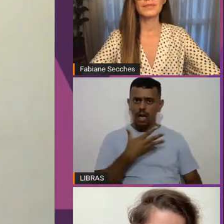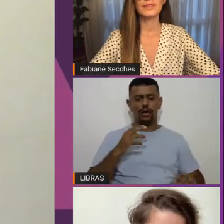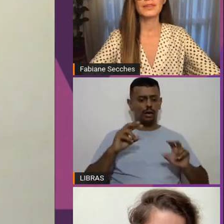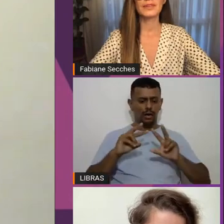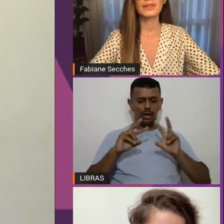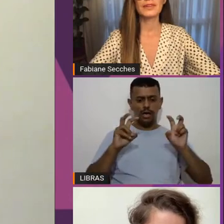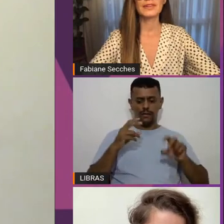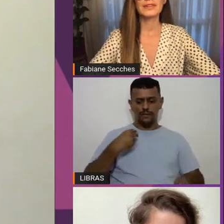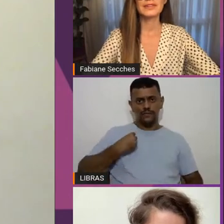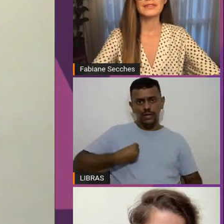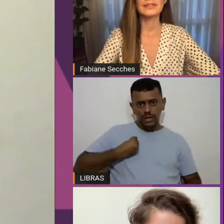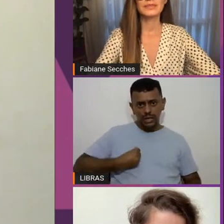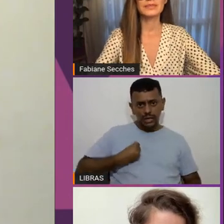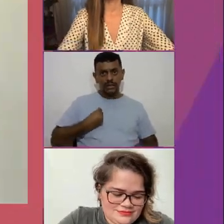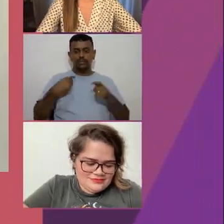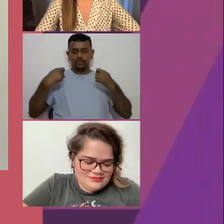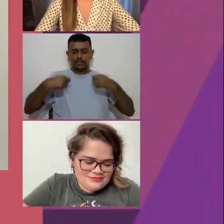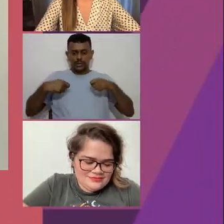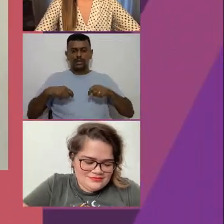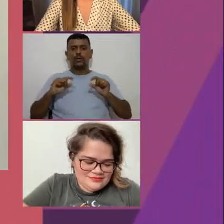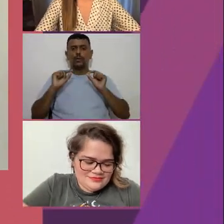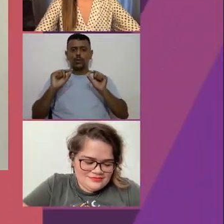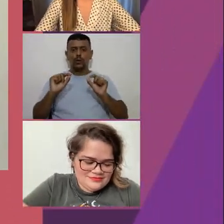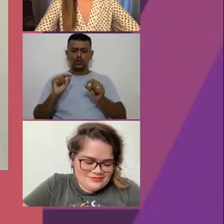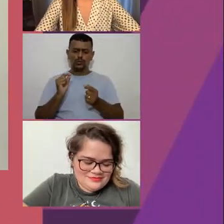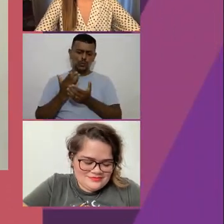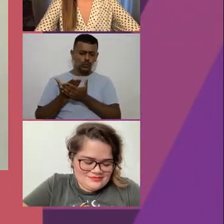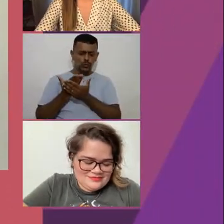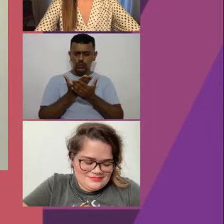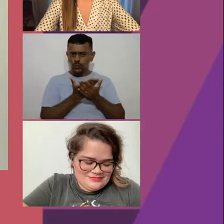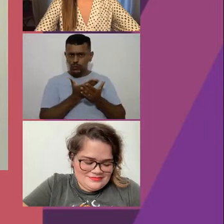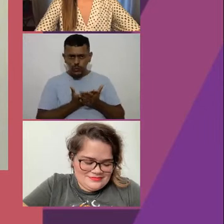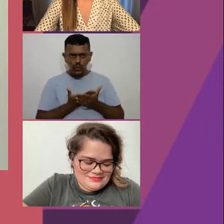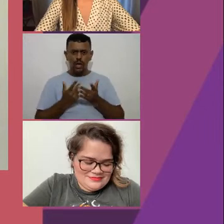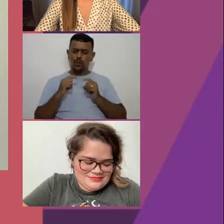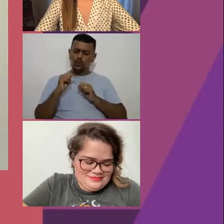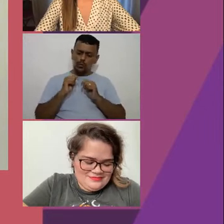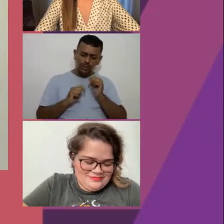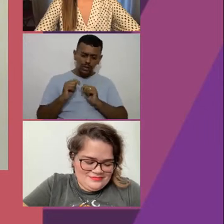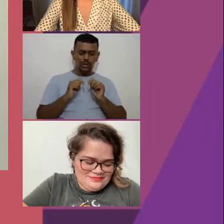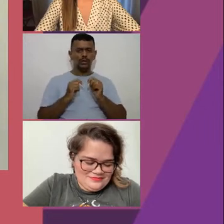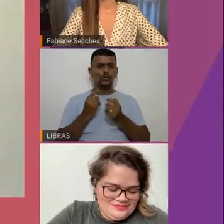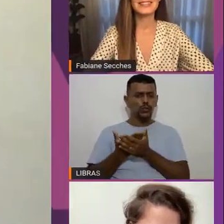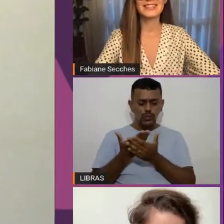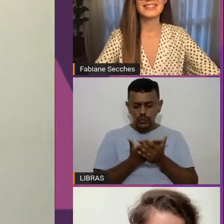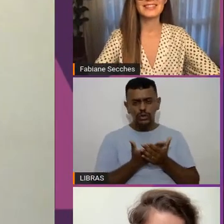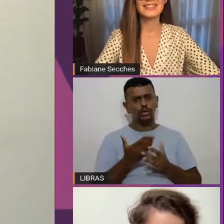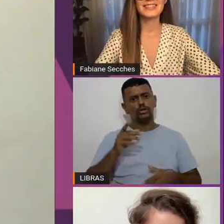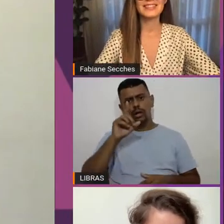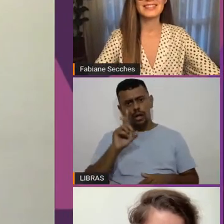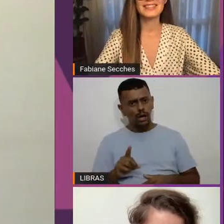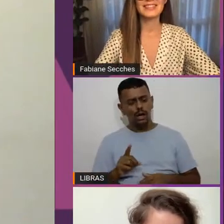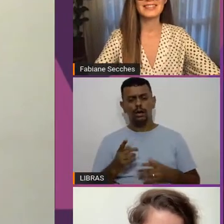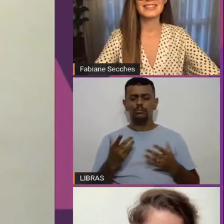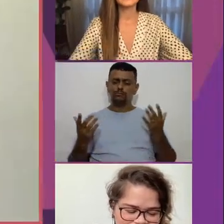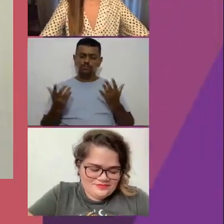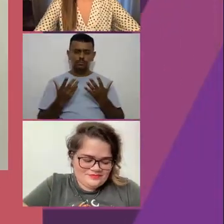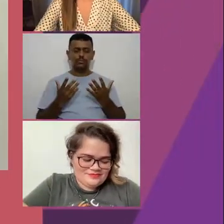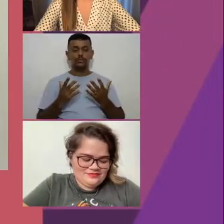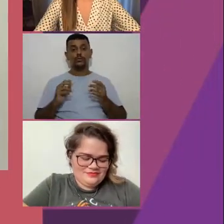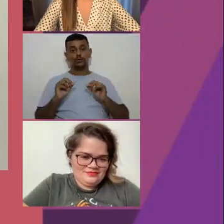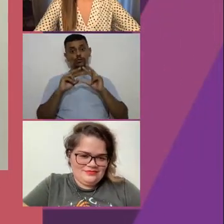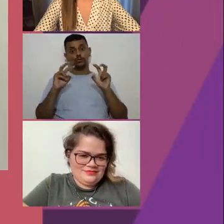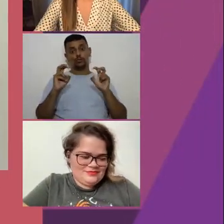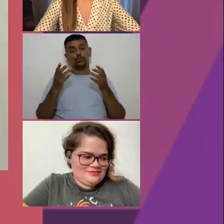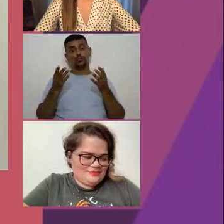estudar economia direito e ter o Edu por esse caminho que eu